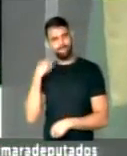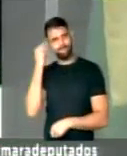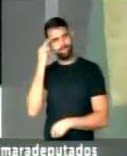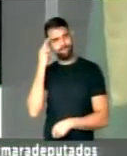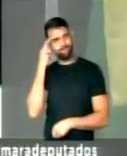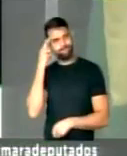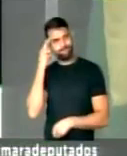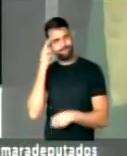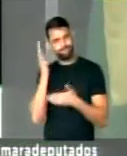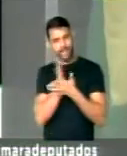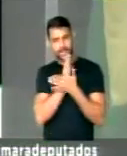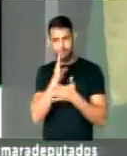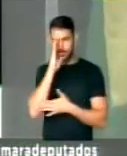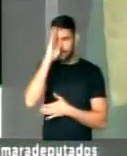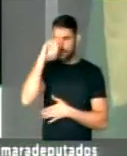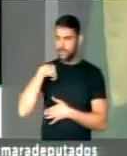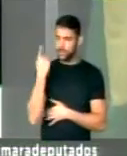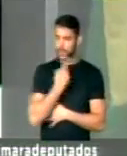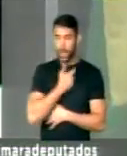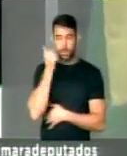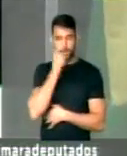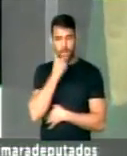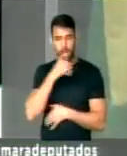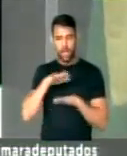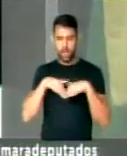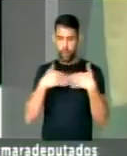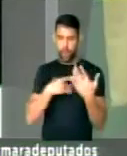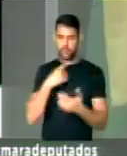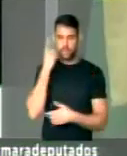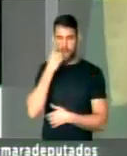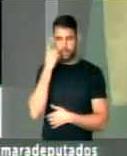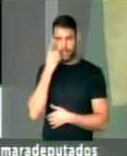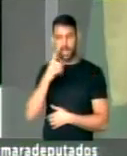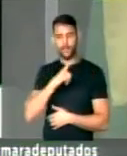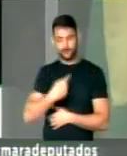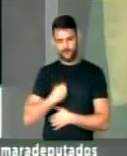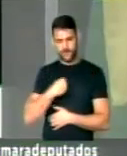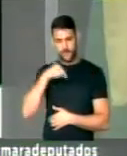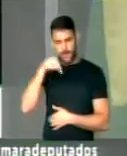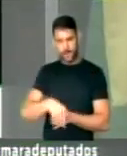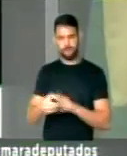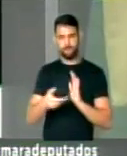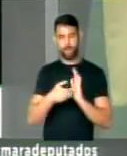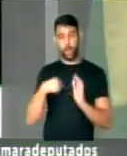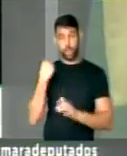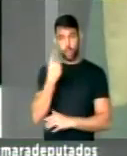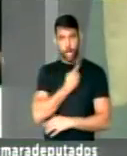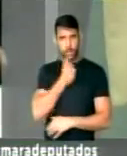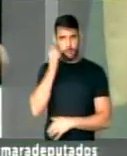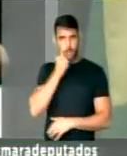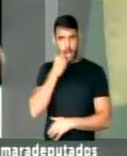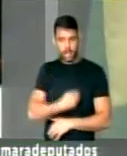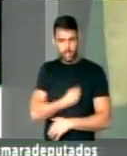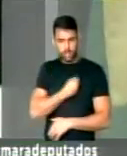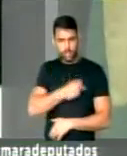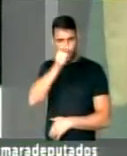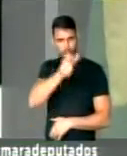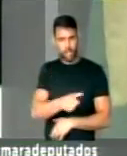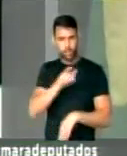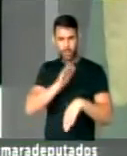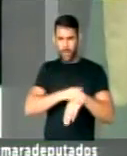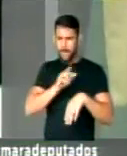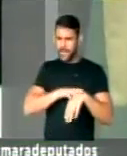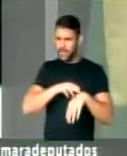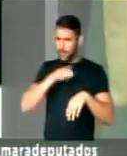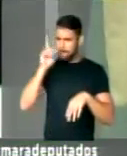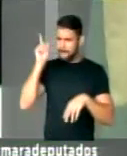E principalmente nós, enquanto parlamentares. Nós que estamos diante de um dos